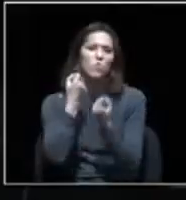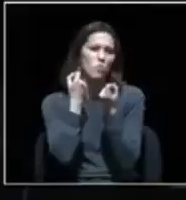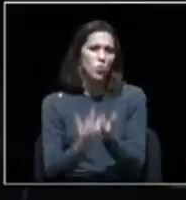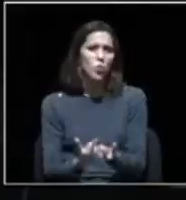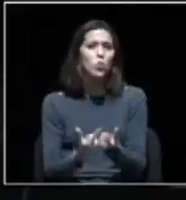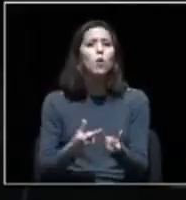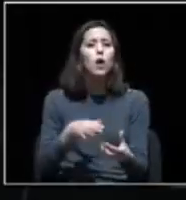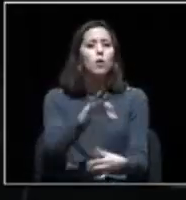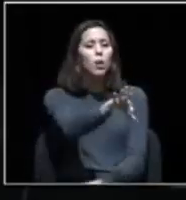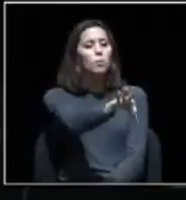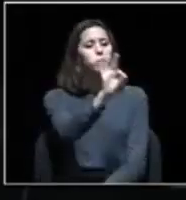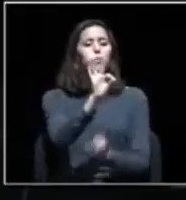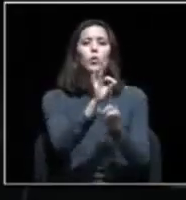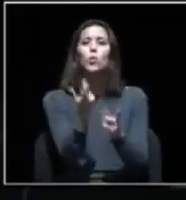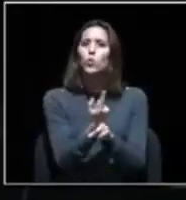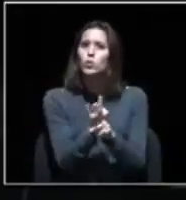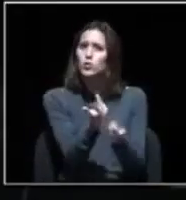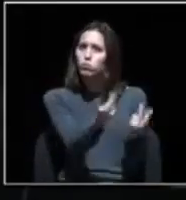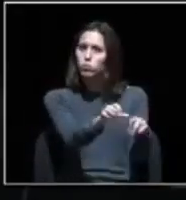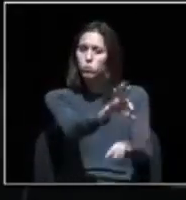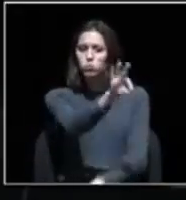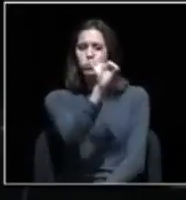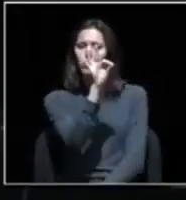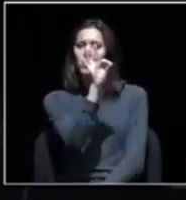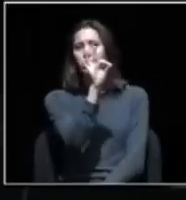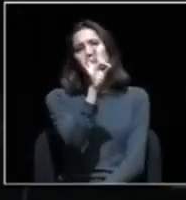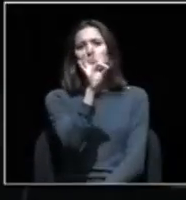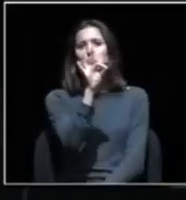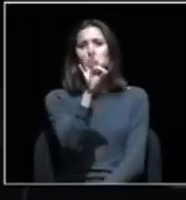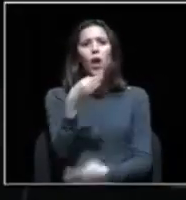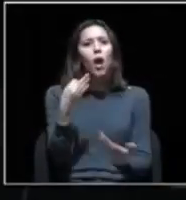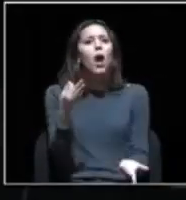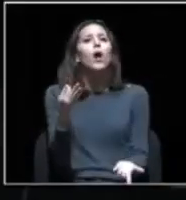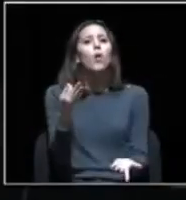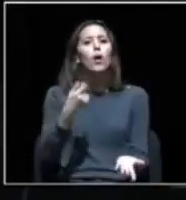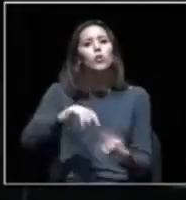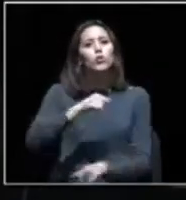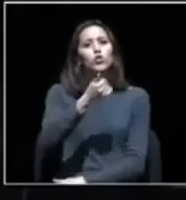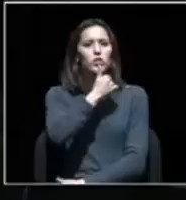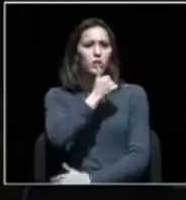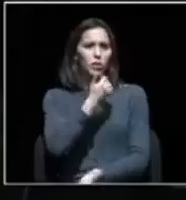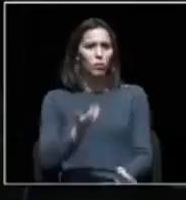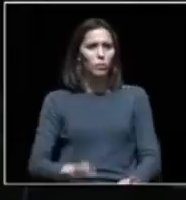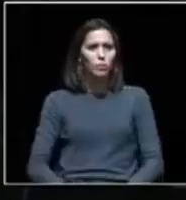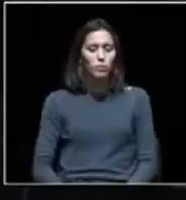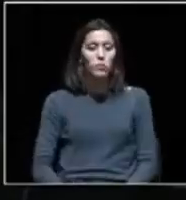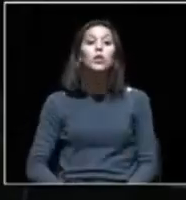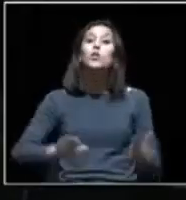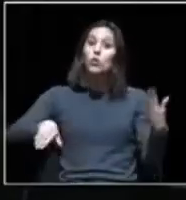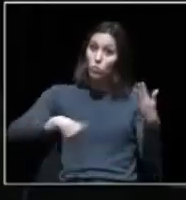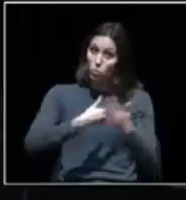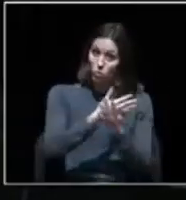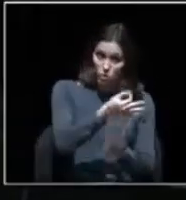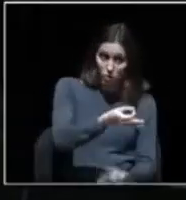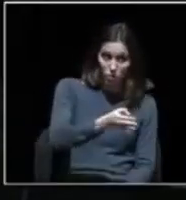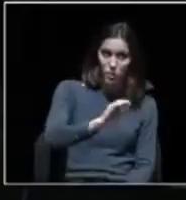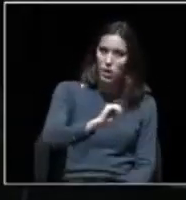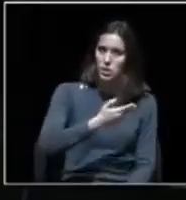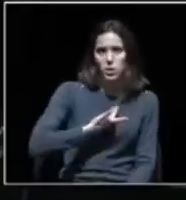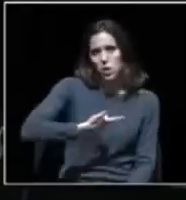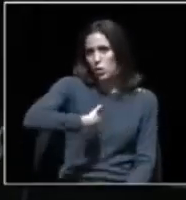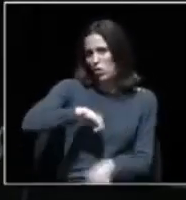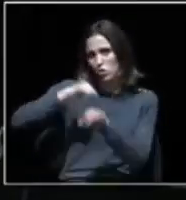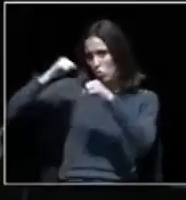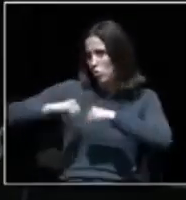acontecimento e tratá-lo desta forma. Ou seja, há questões na proposta do PSD com as quais não podemos de